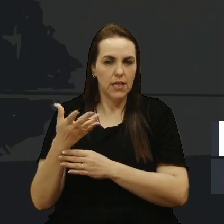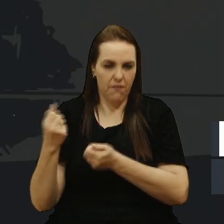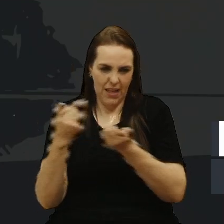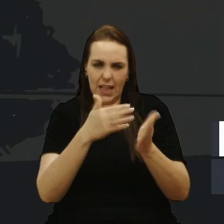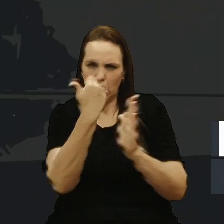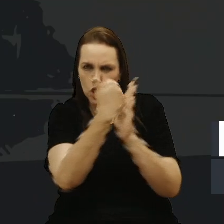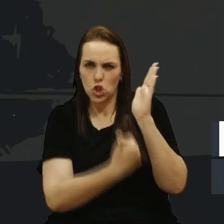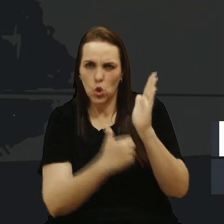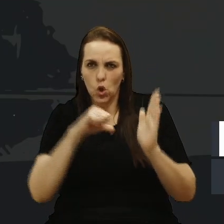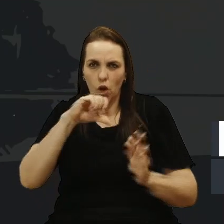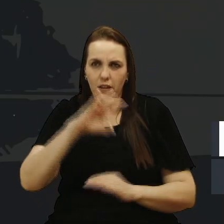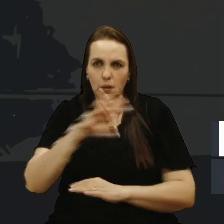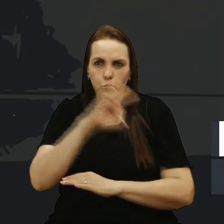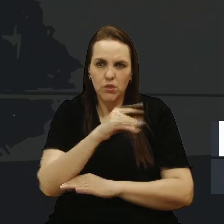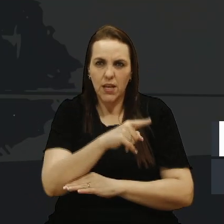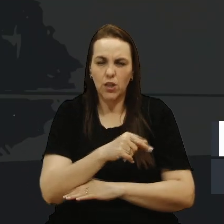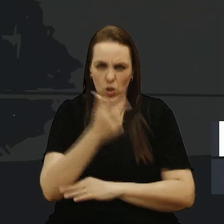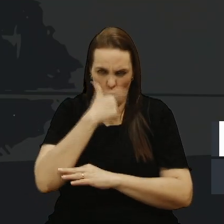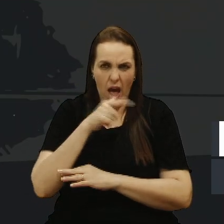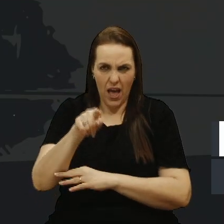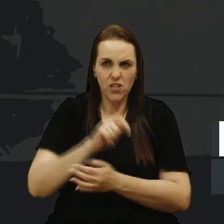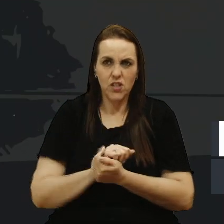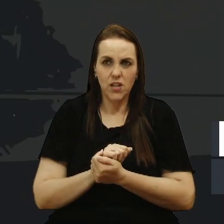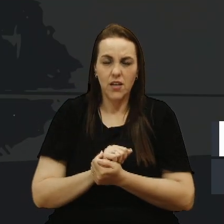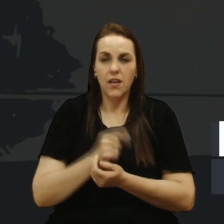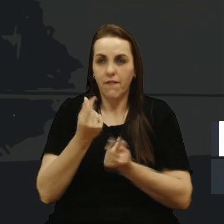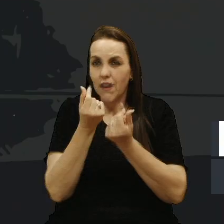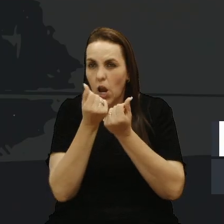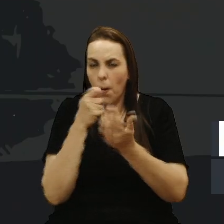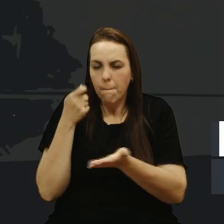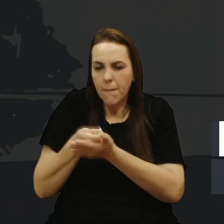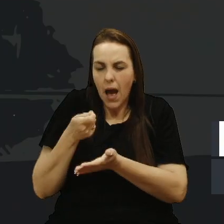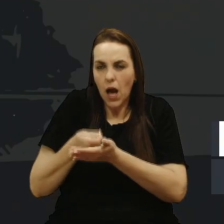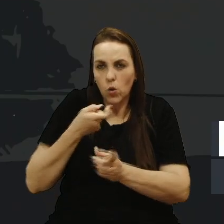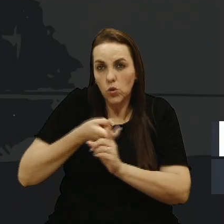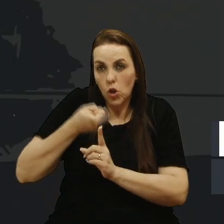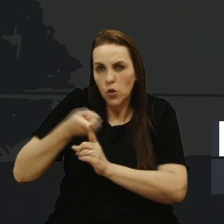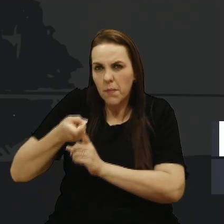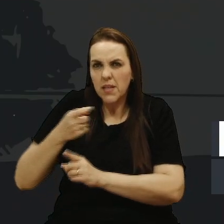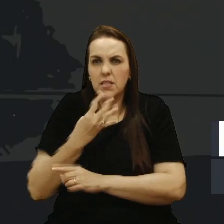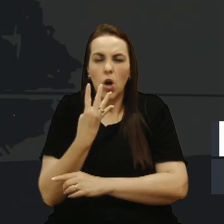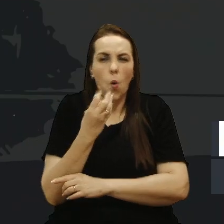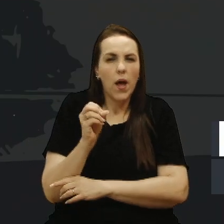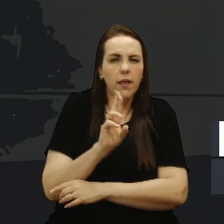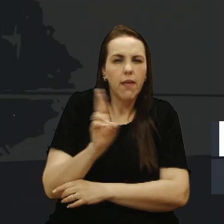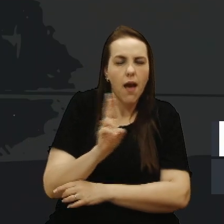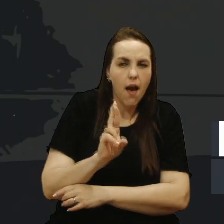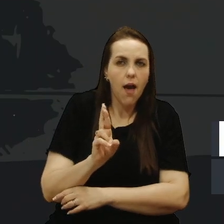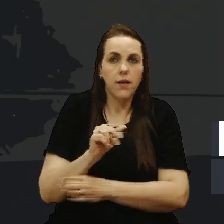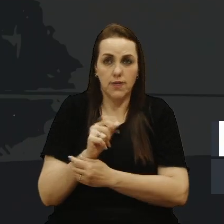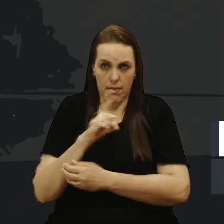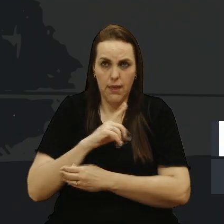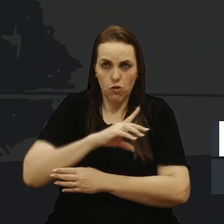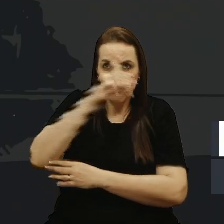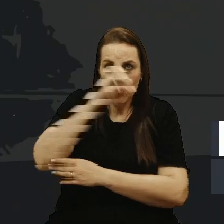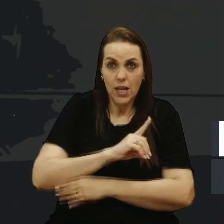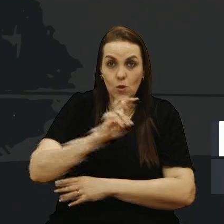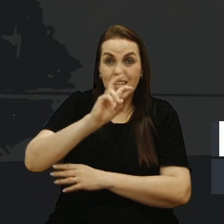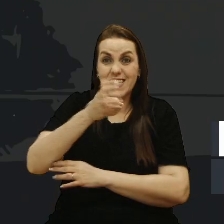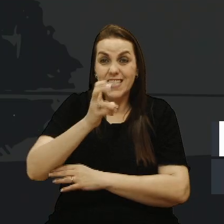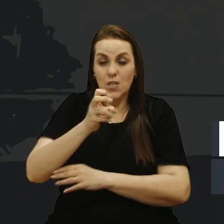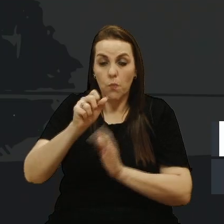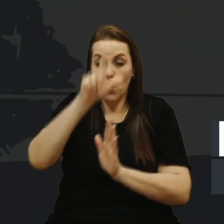até 90%, a senhora acha que o valor pago todo mês em torno de R$40 e tem direito a 5 mil litros